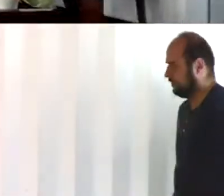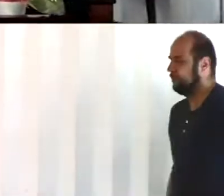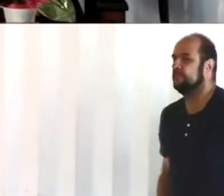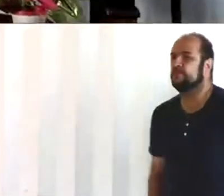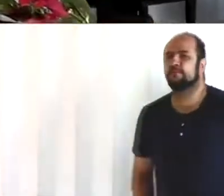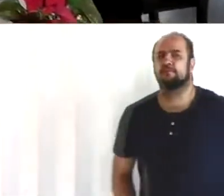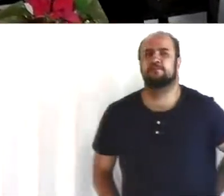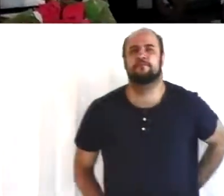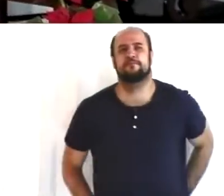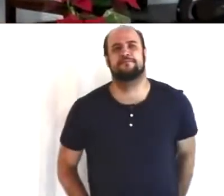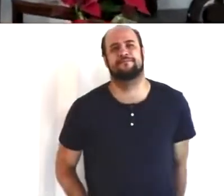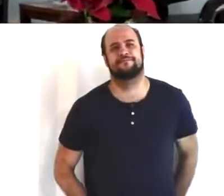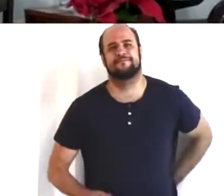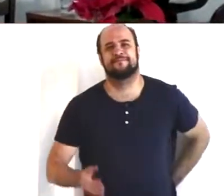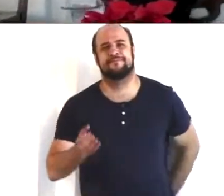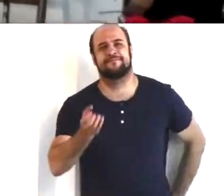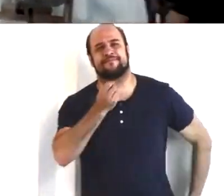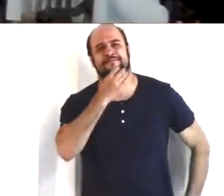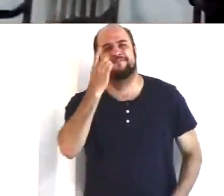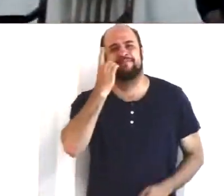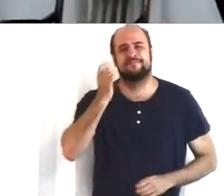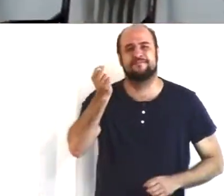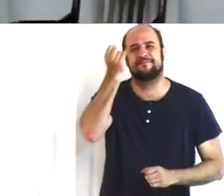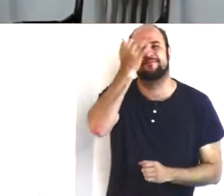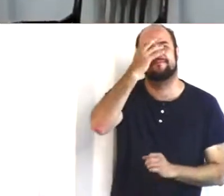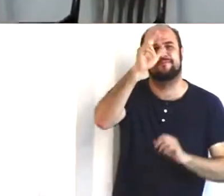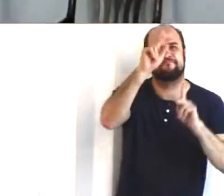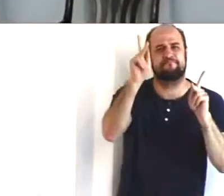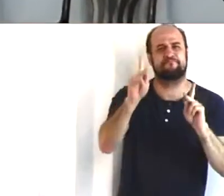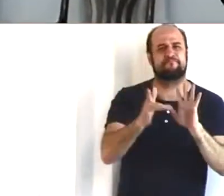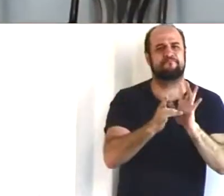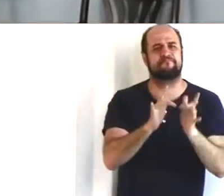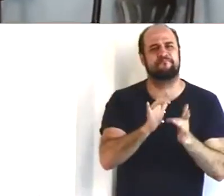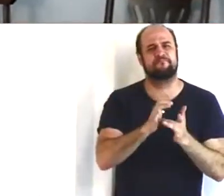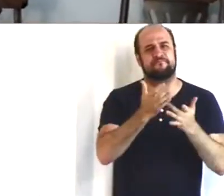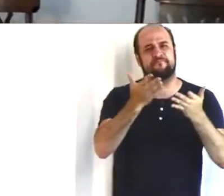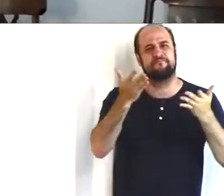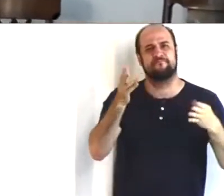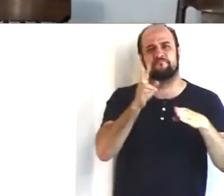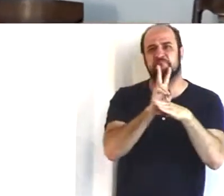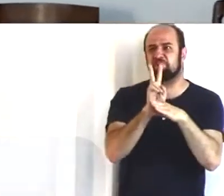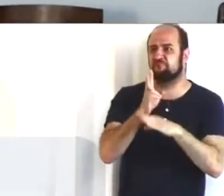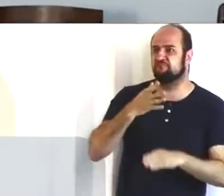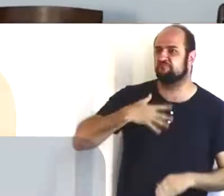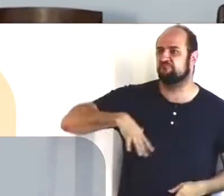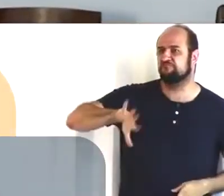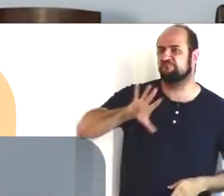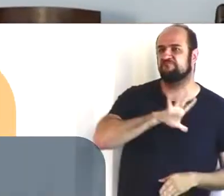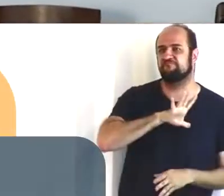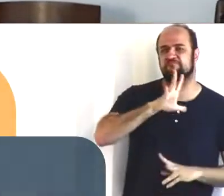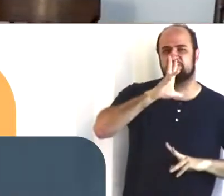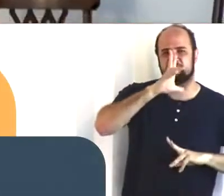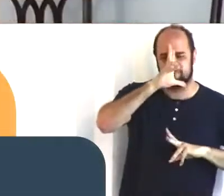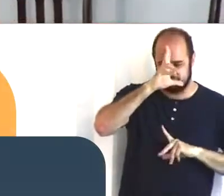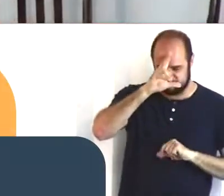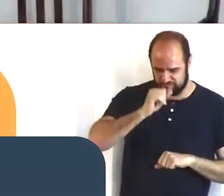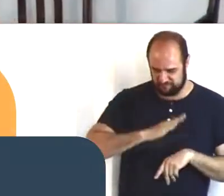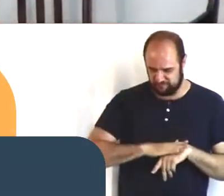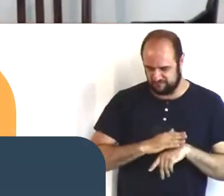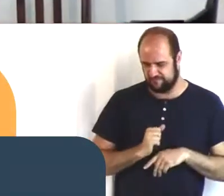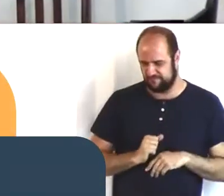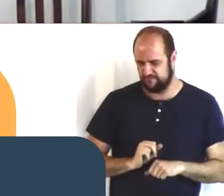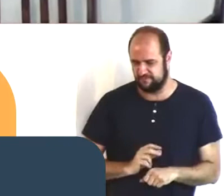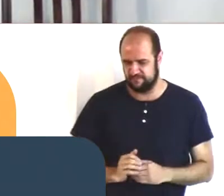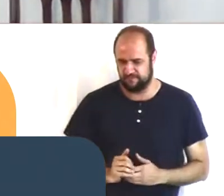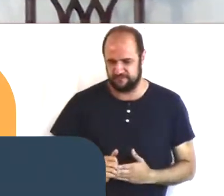Caros irmãos e irmãs, a graça e a paz do Senhor Jesus Cristo, nosso Senhor, que nos guarda, nos fortalece,